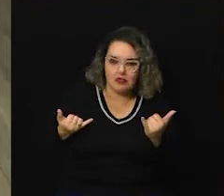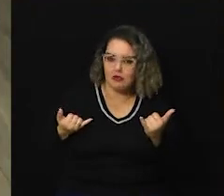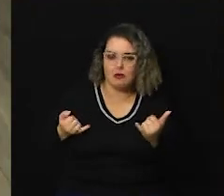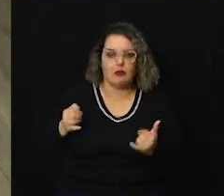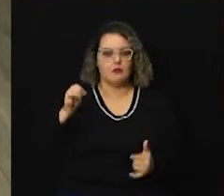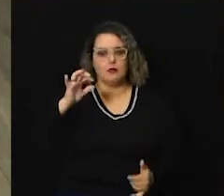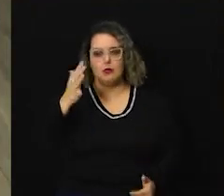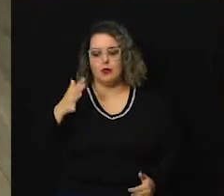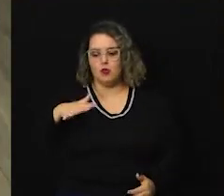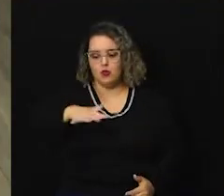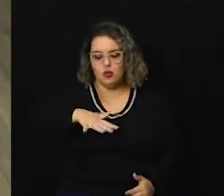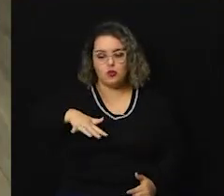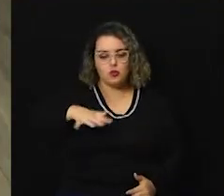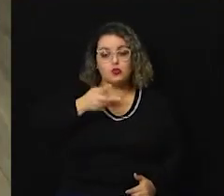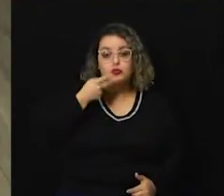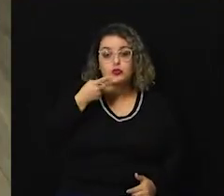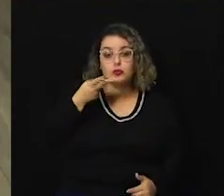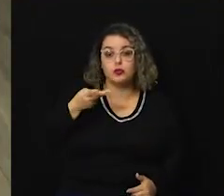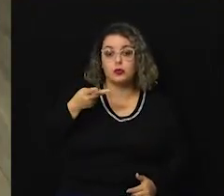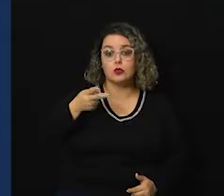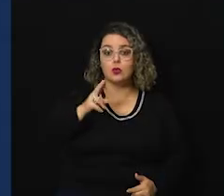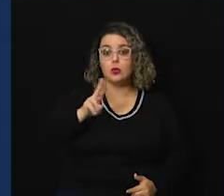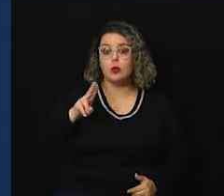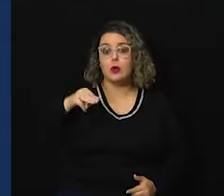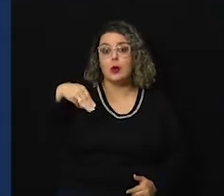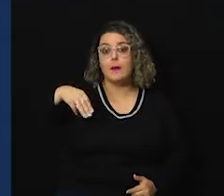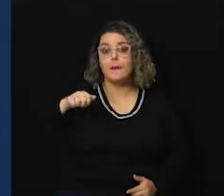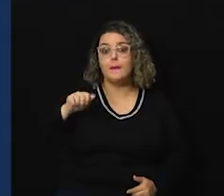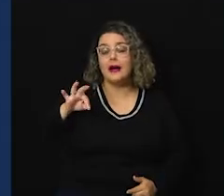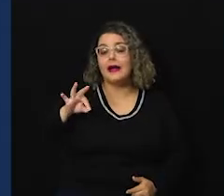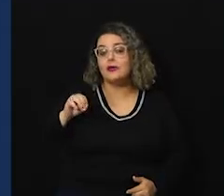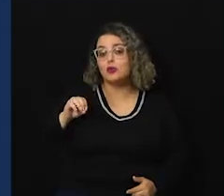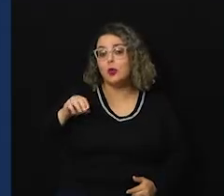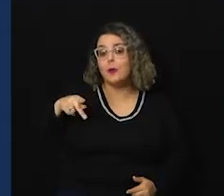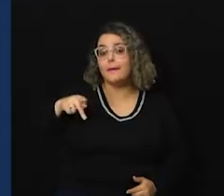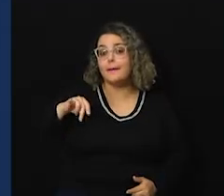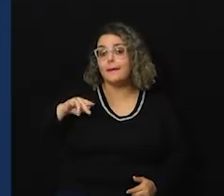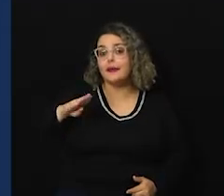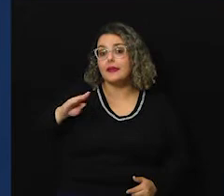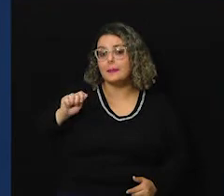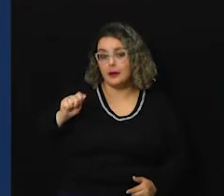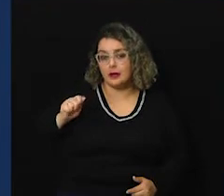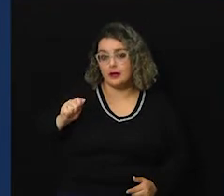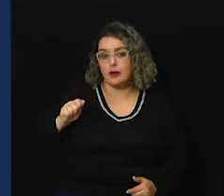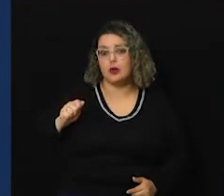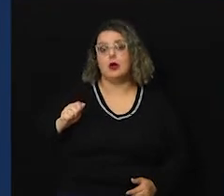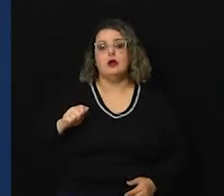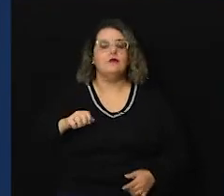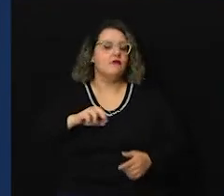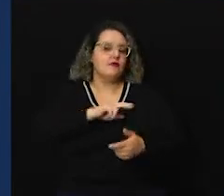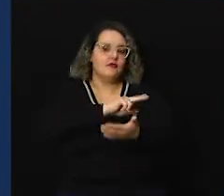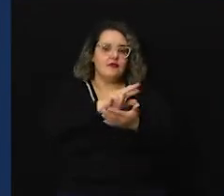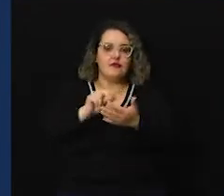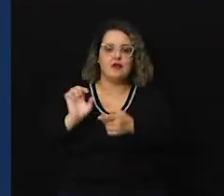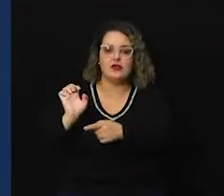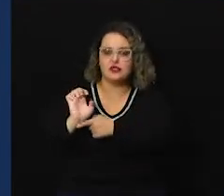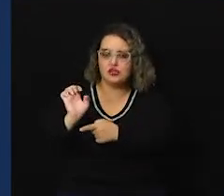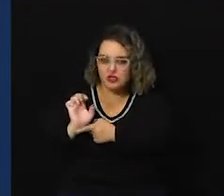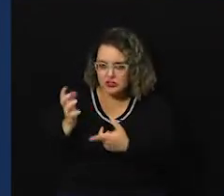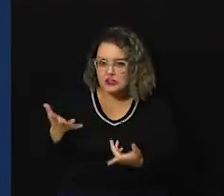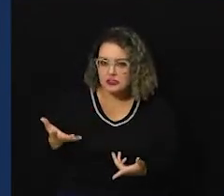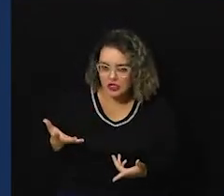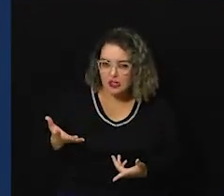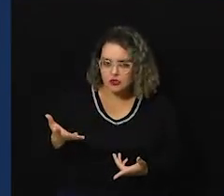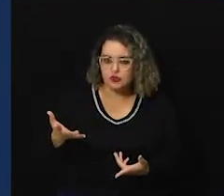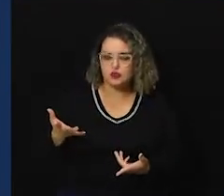ocorreu naquela região que eu comentei anteriormente que se chama matopiba que inclui partes nos estados de Maranhão Tocantins